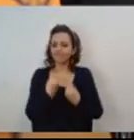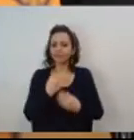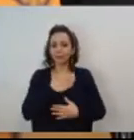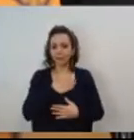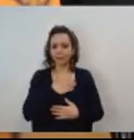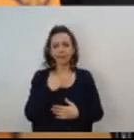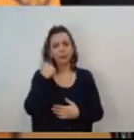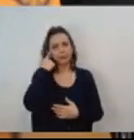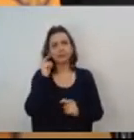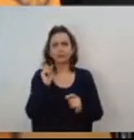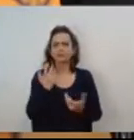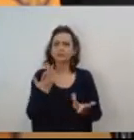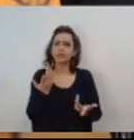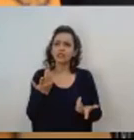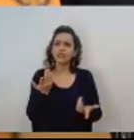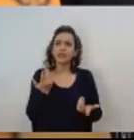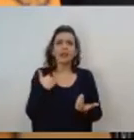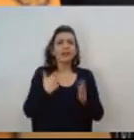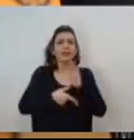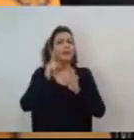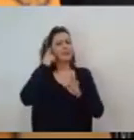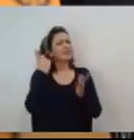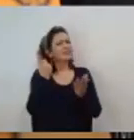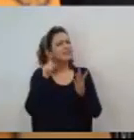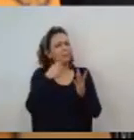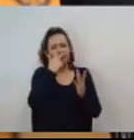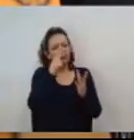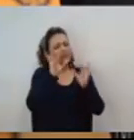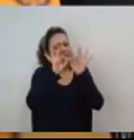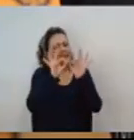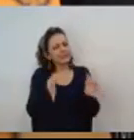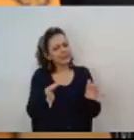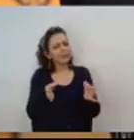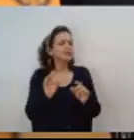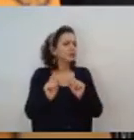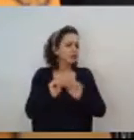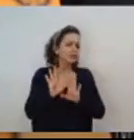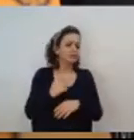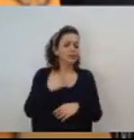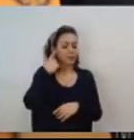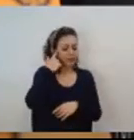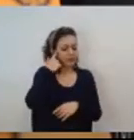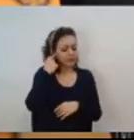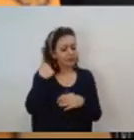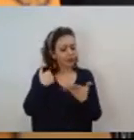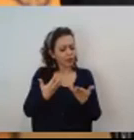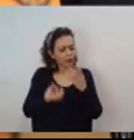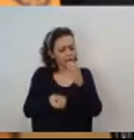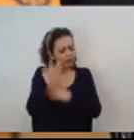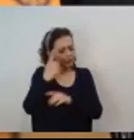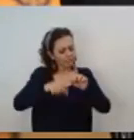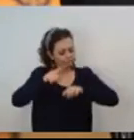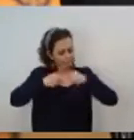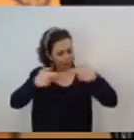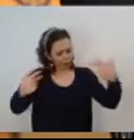uma empresa uma marca a criar produtos voltados para população negra é só